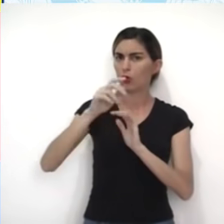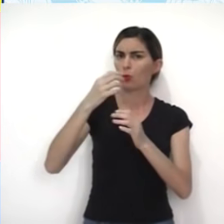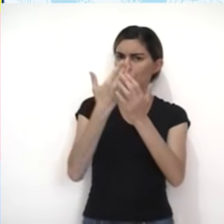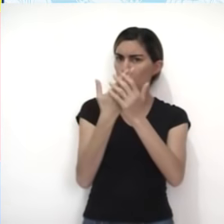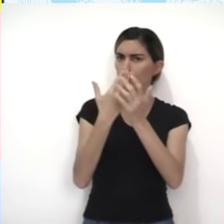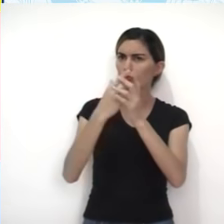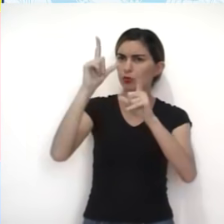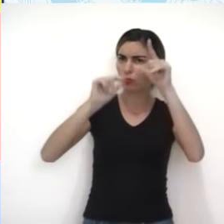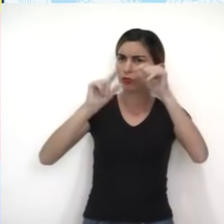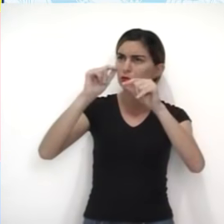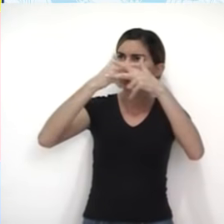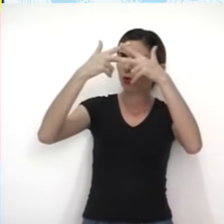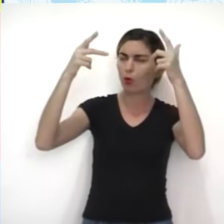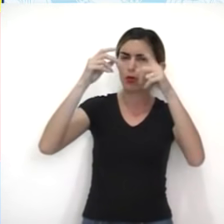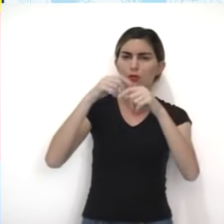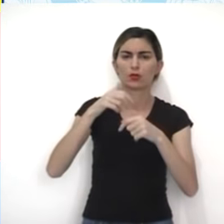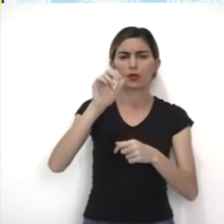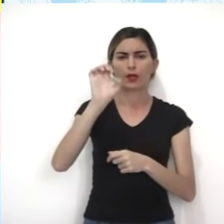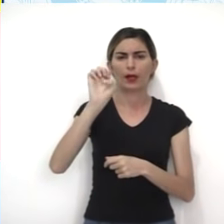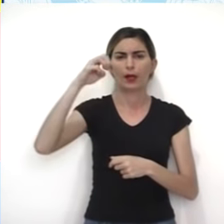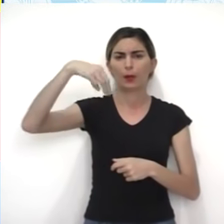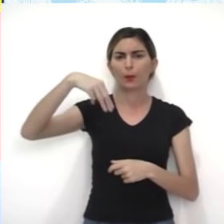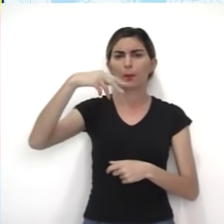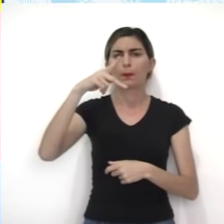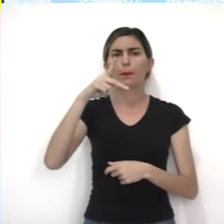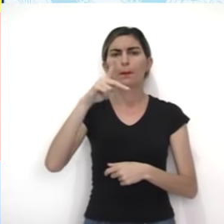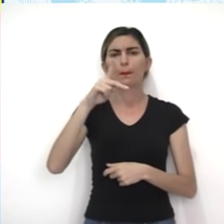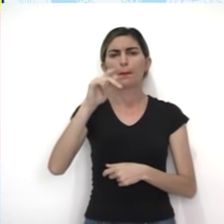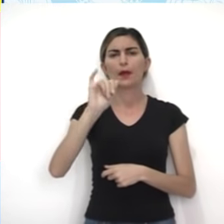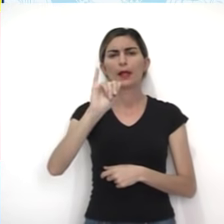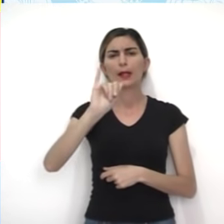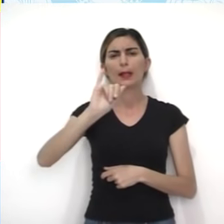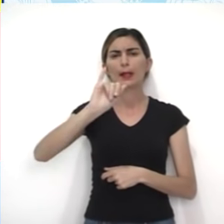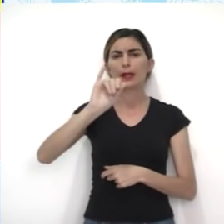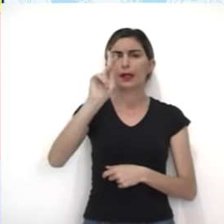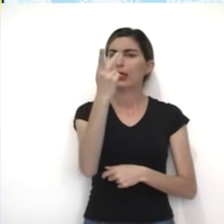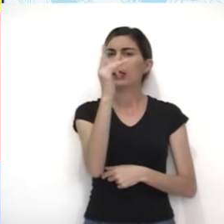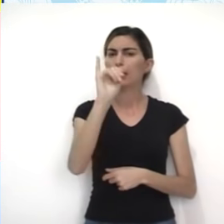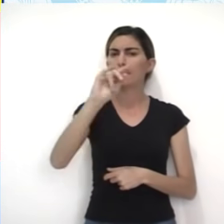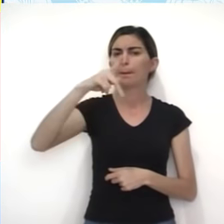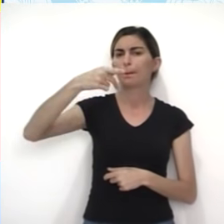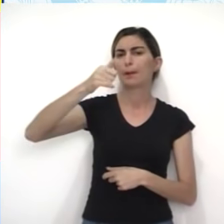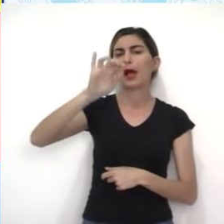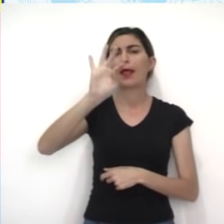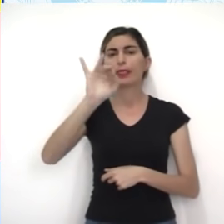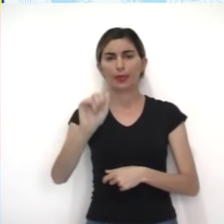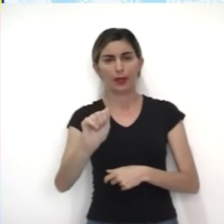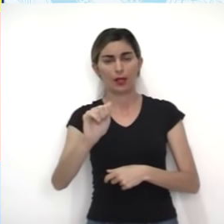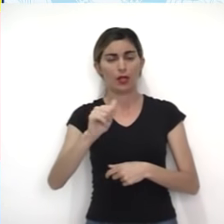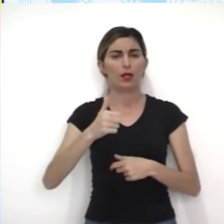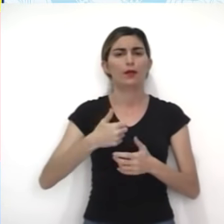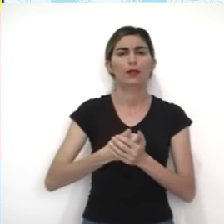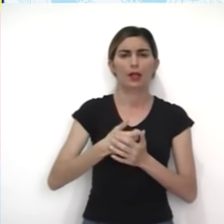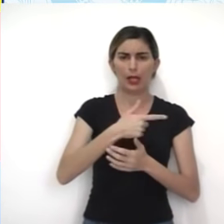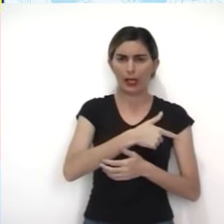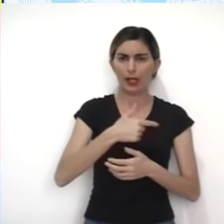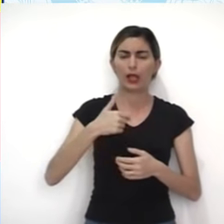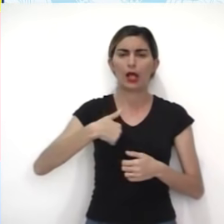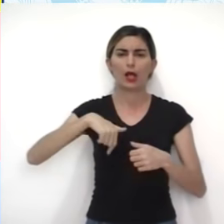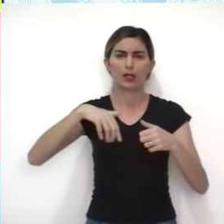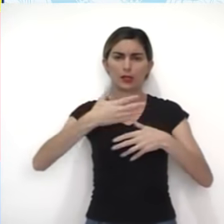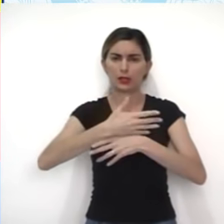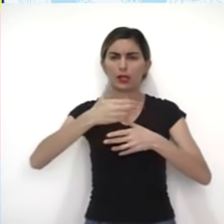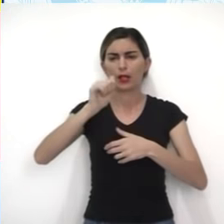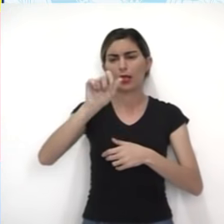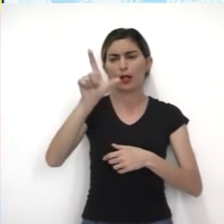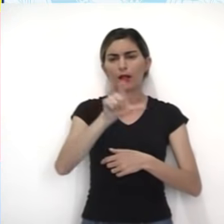nas trono ambiente a primeira delas é hipátia que nasceu por volta de 350 a415